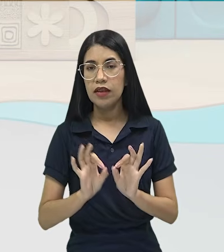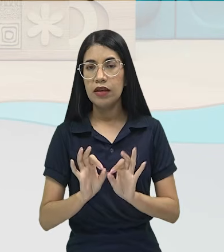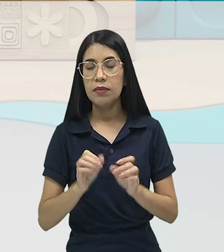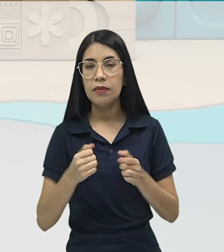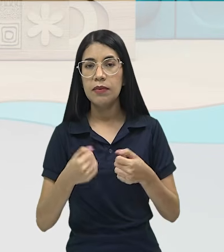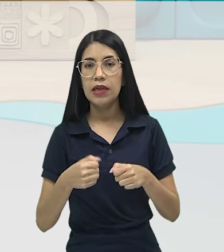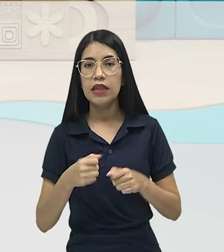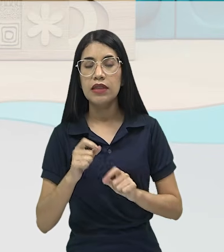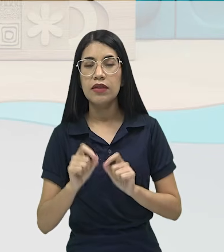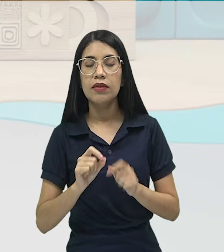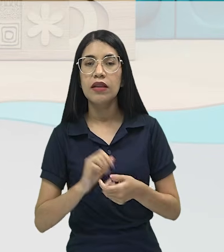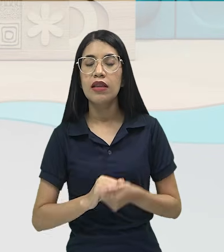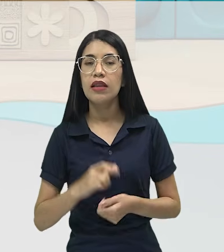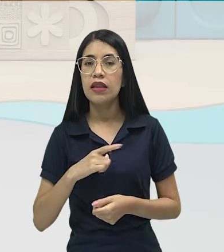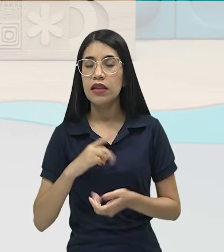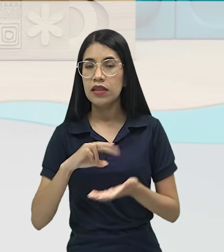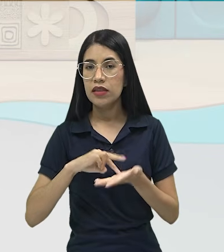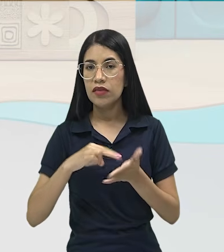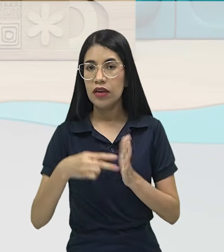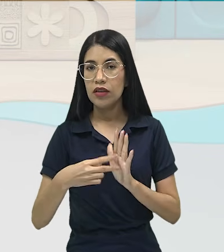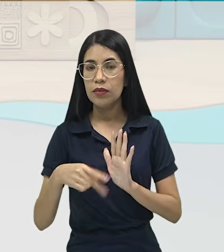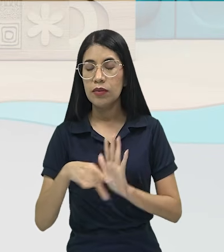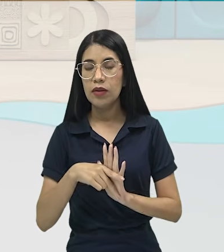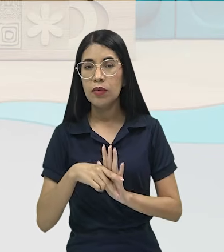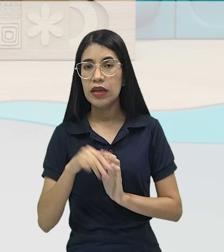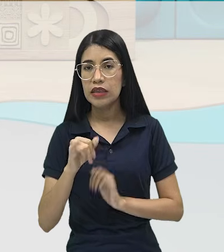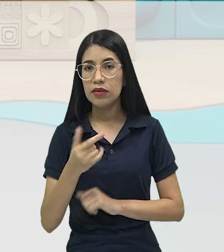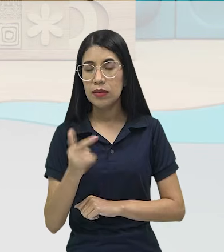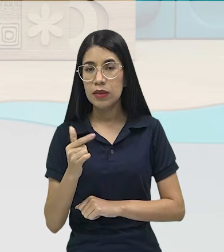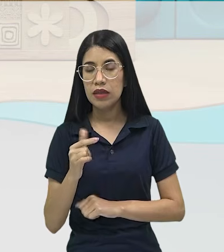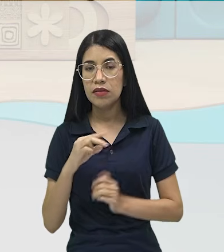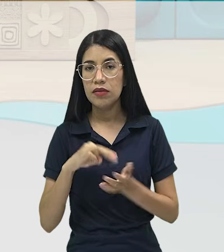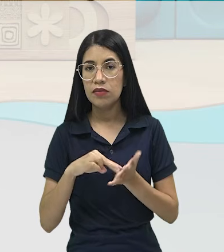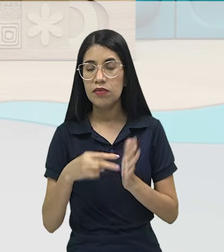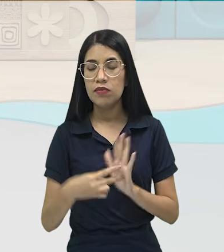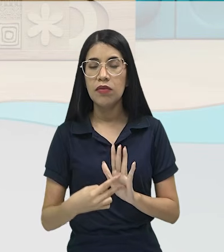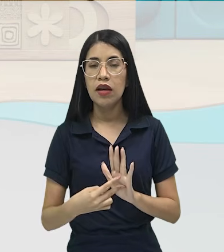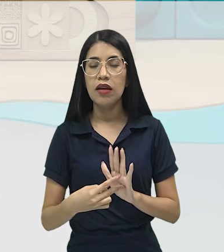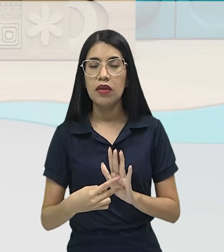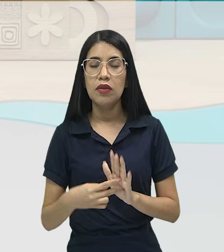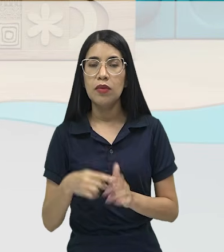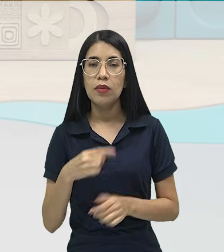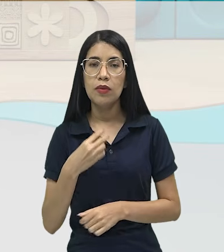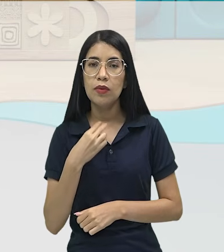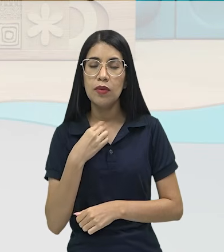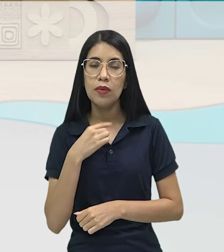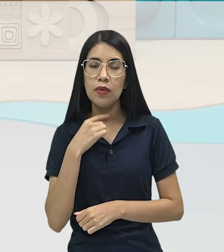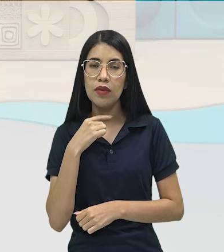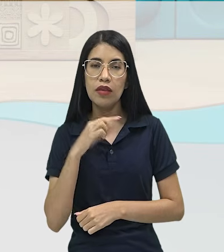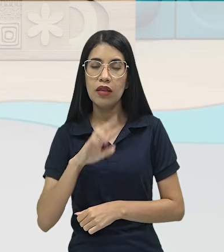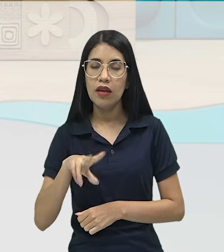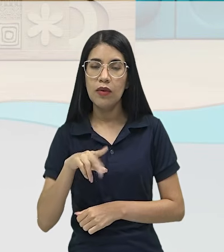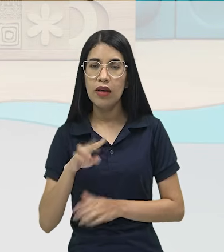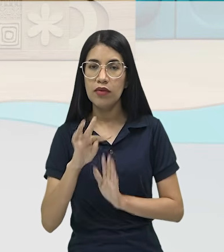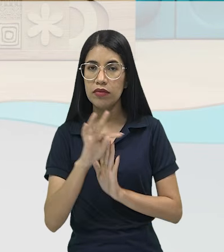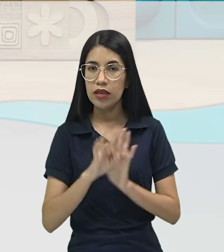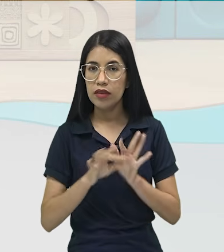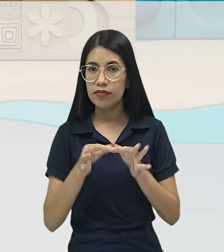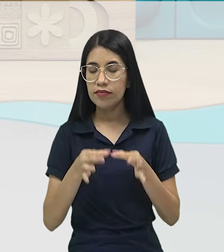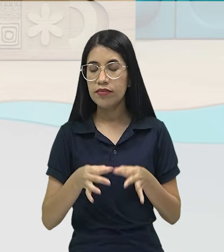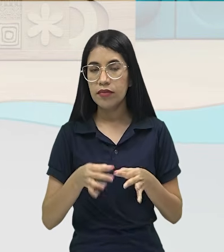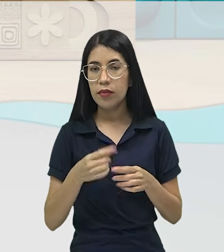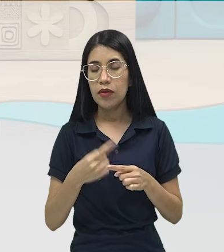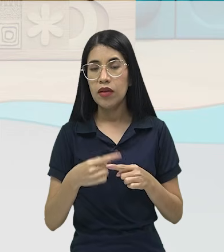precisam fazer sentido, porque se elas não fizerem sentido, nós não podemos considerar um texto, porque